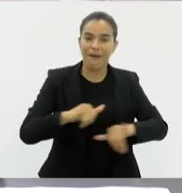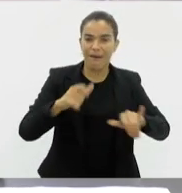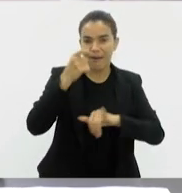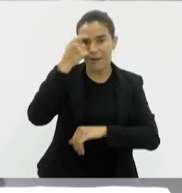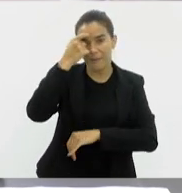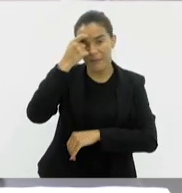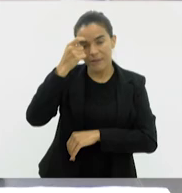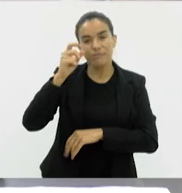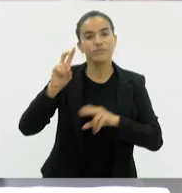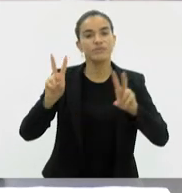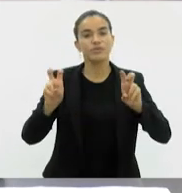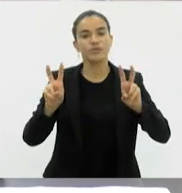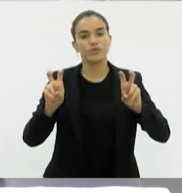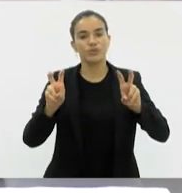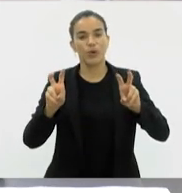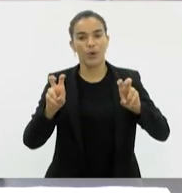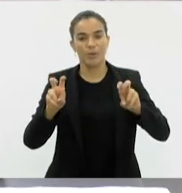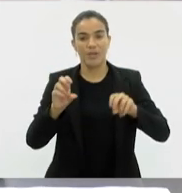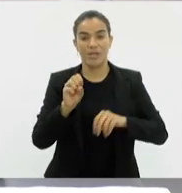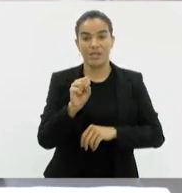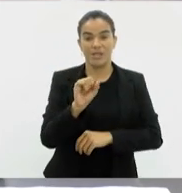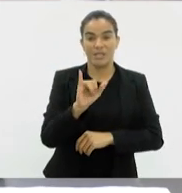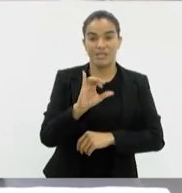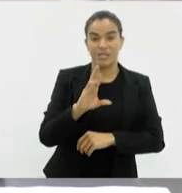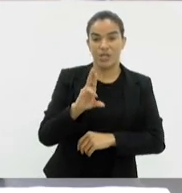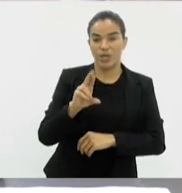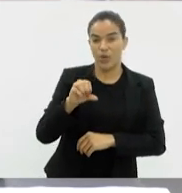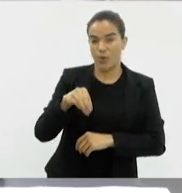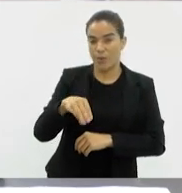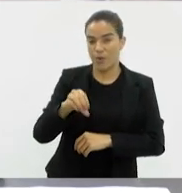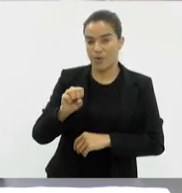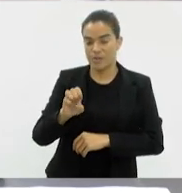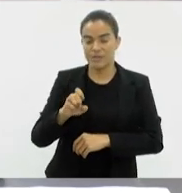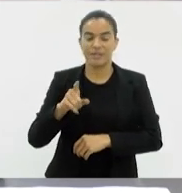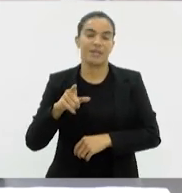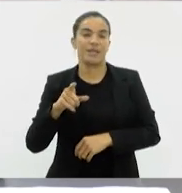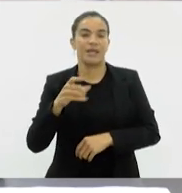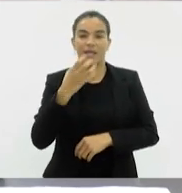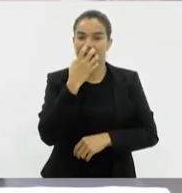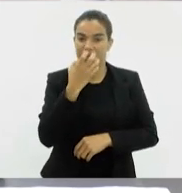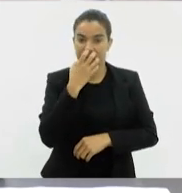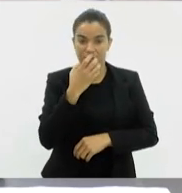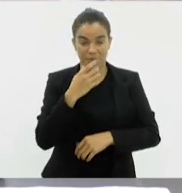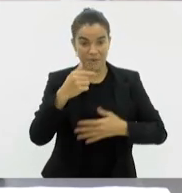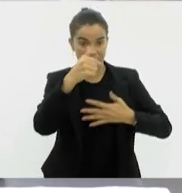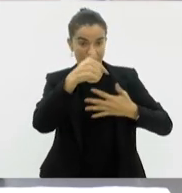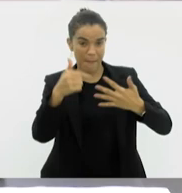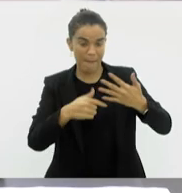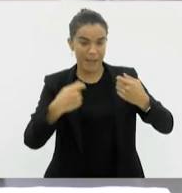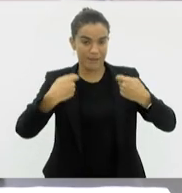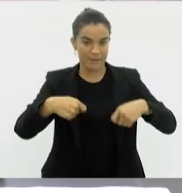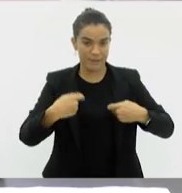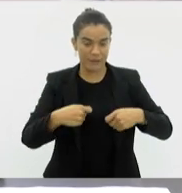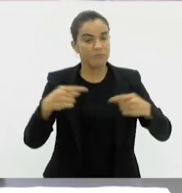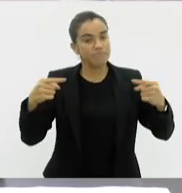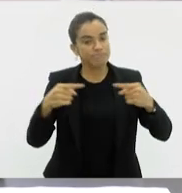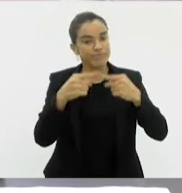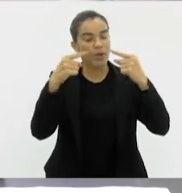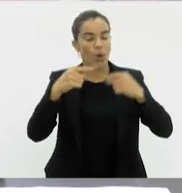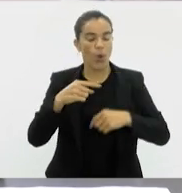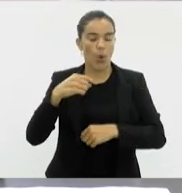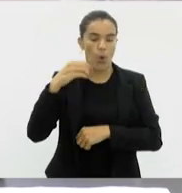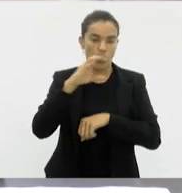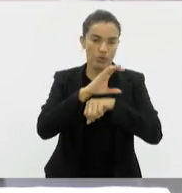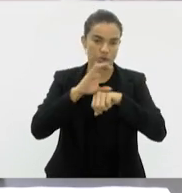conscientização sobre a cinomose canina no âmbito do Estado do Rio de Janeiro e da outras providências. O parecer da deputada Verônica Lima é pela constitucionalidade com